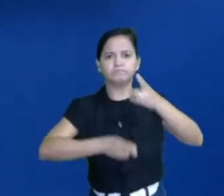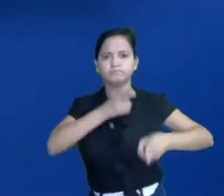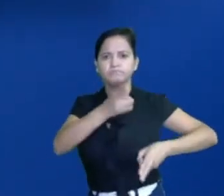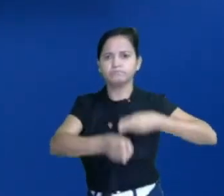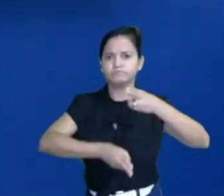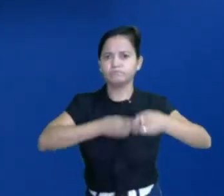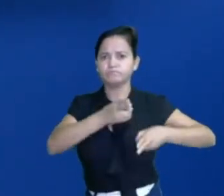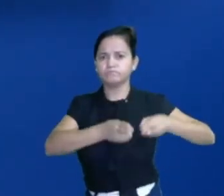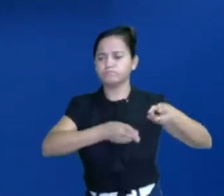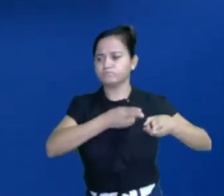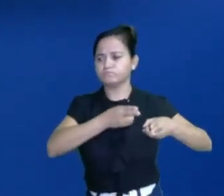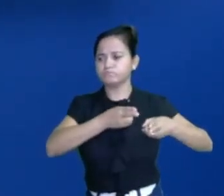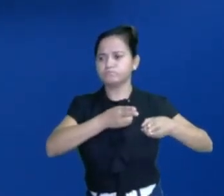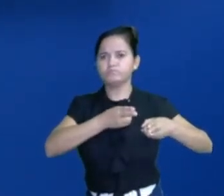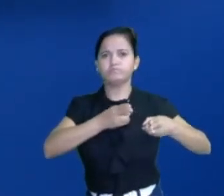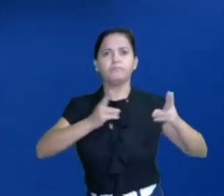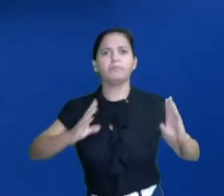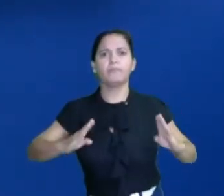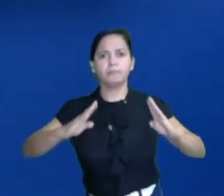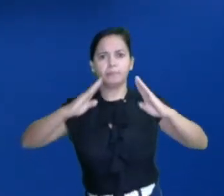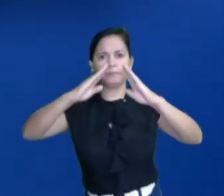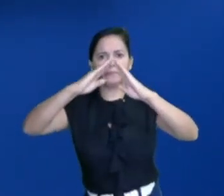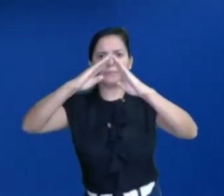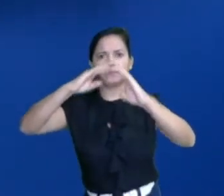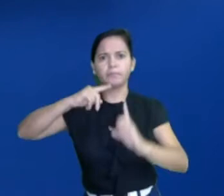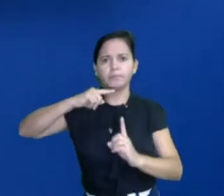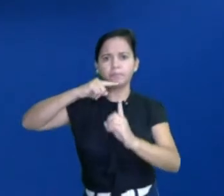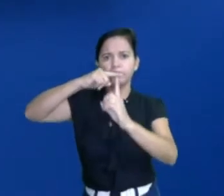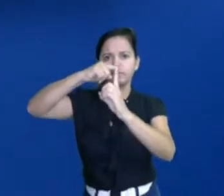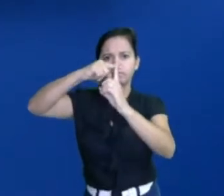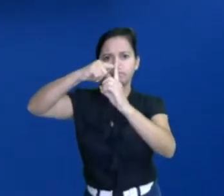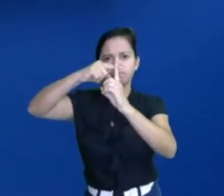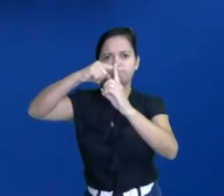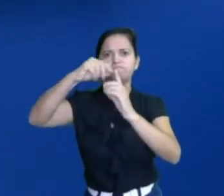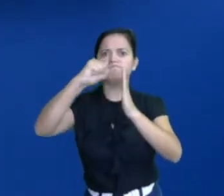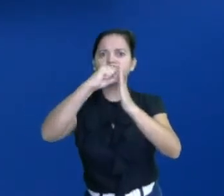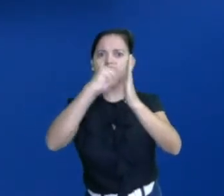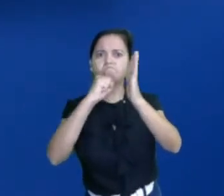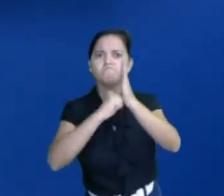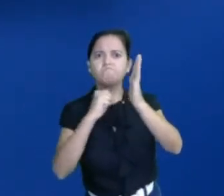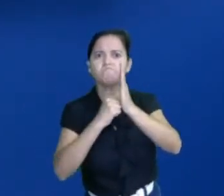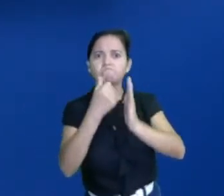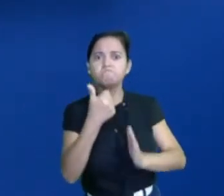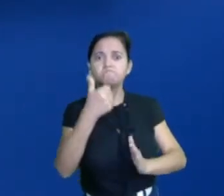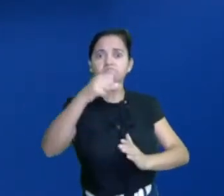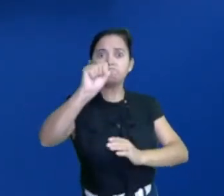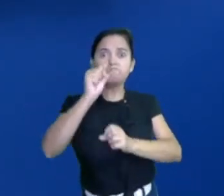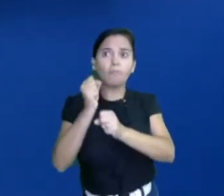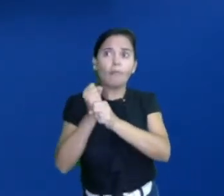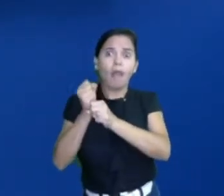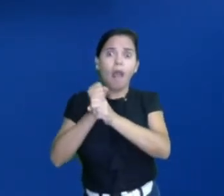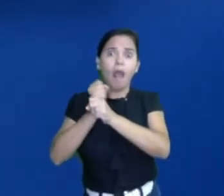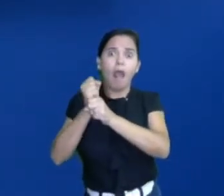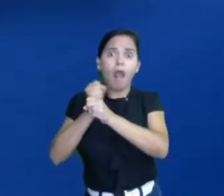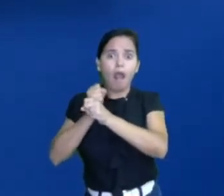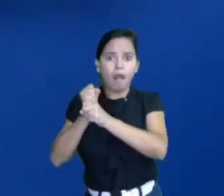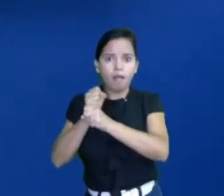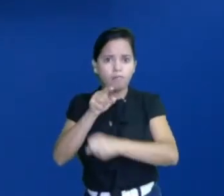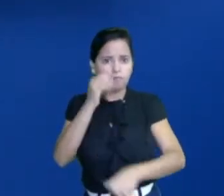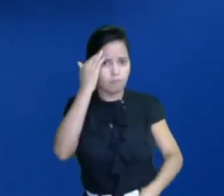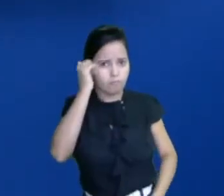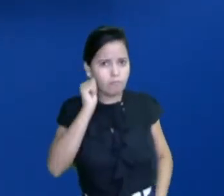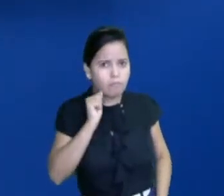A gente tem a igreja de Nossa Senhora do Rosário do século XVIII. Olha aí que legal, vocês